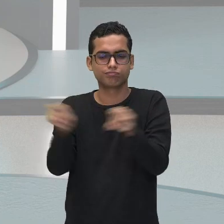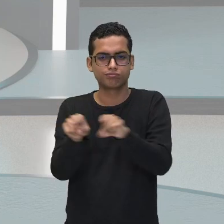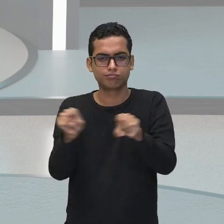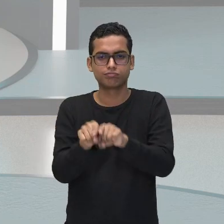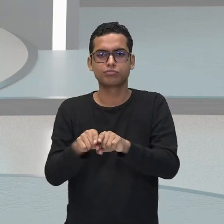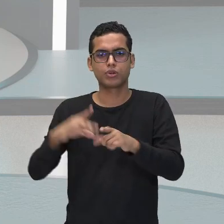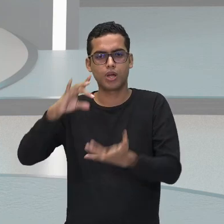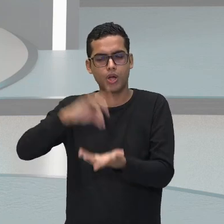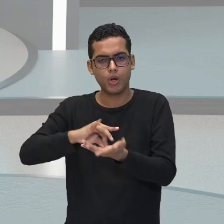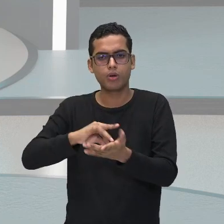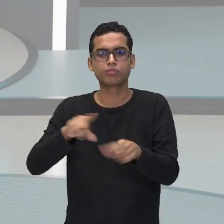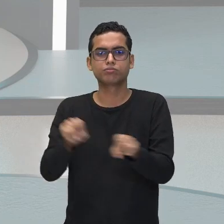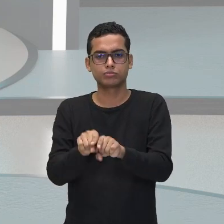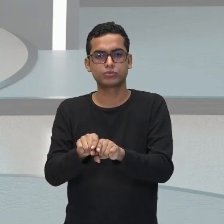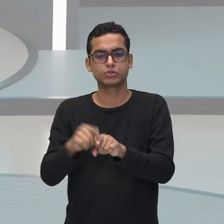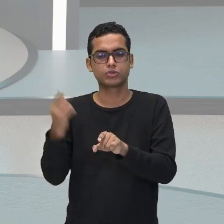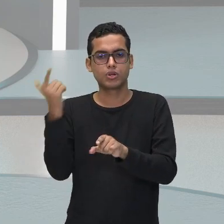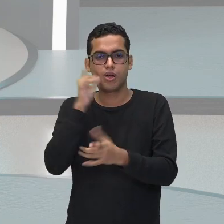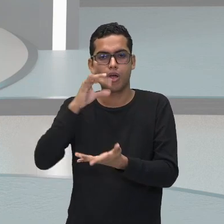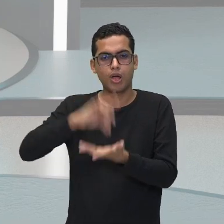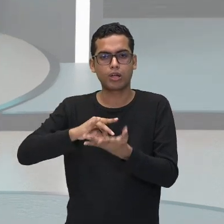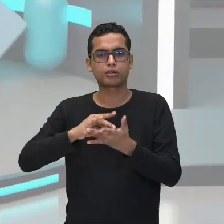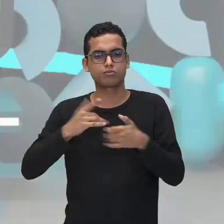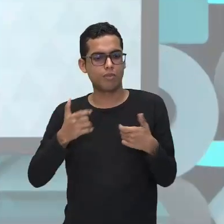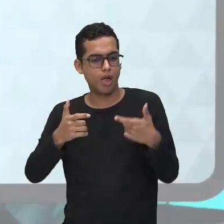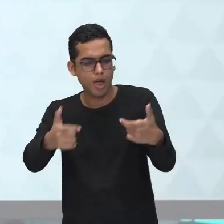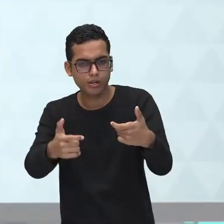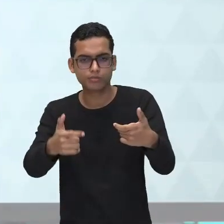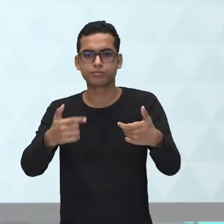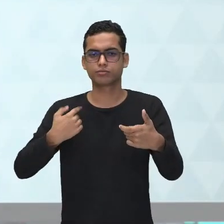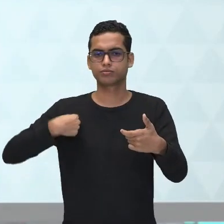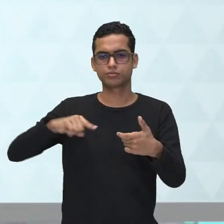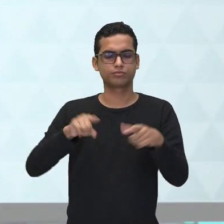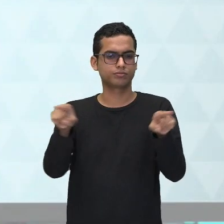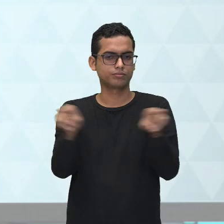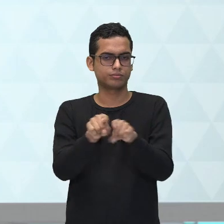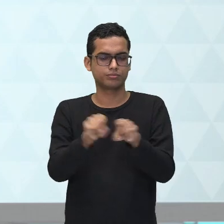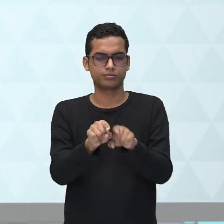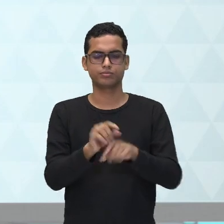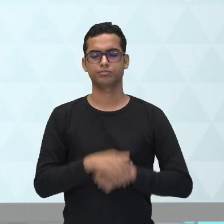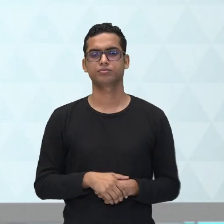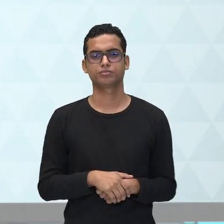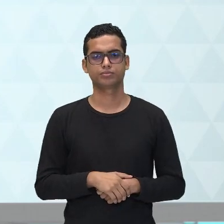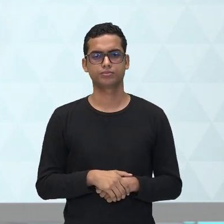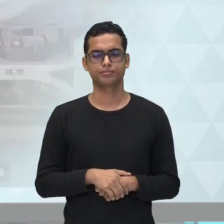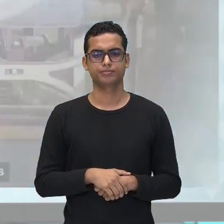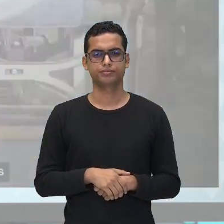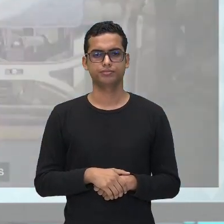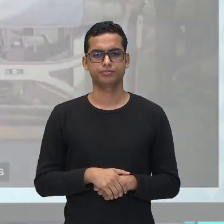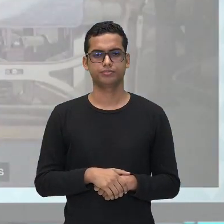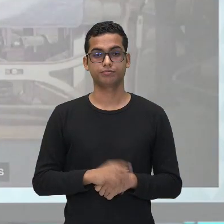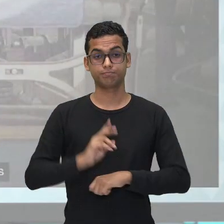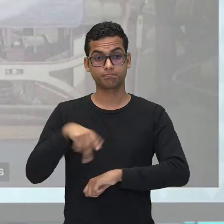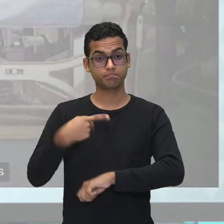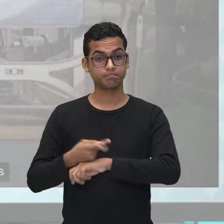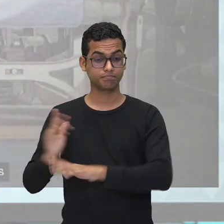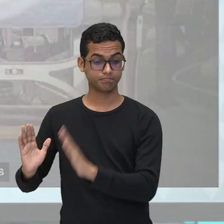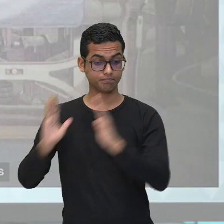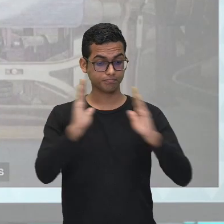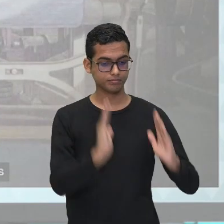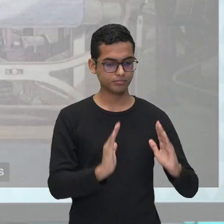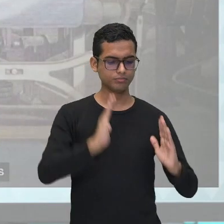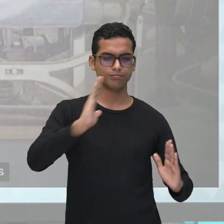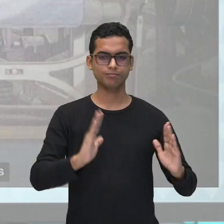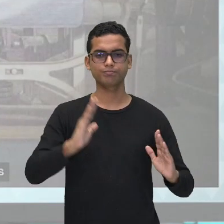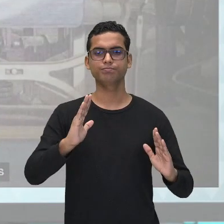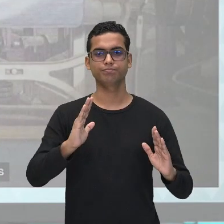enfim. Mas, com o passar do tempo, nós fomos entrando ali, por exemplo, na era